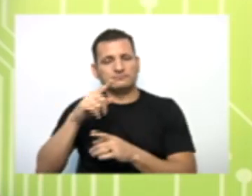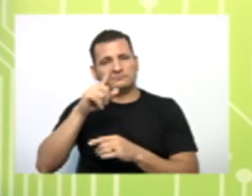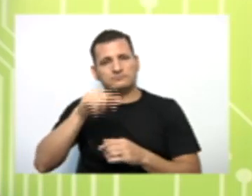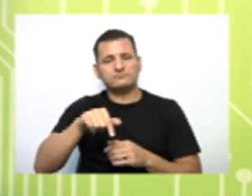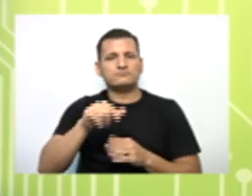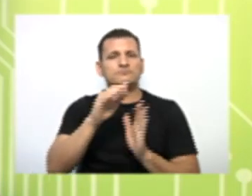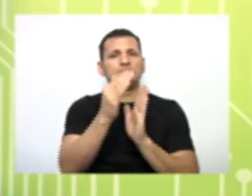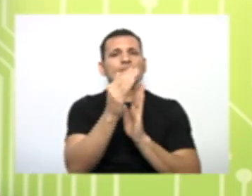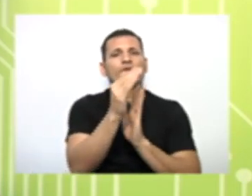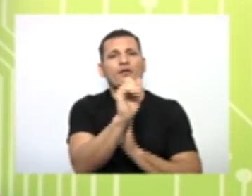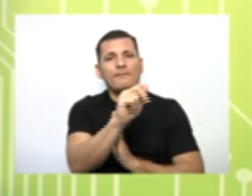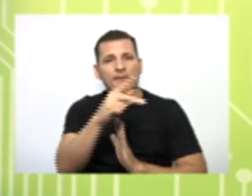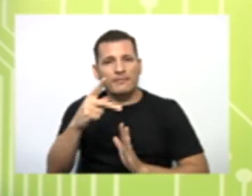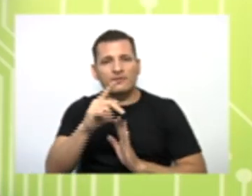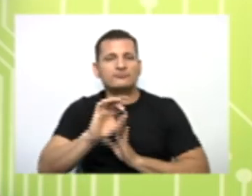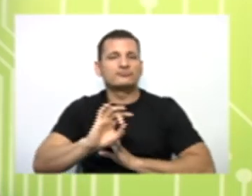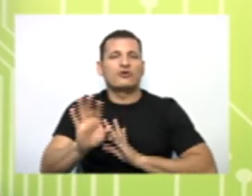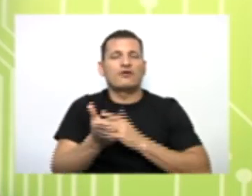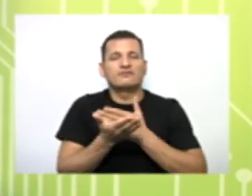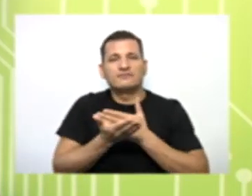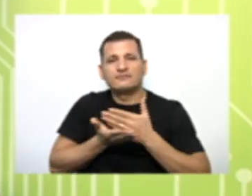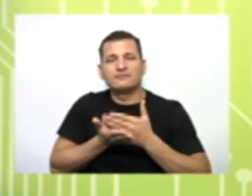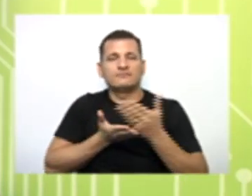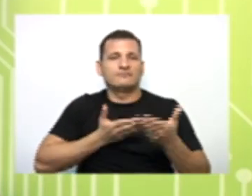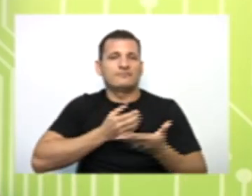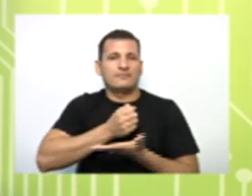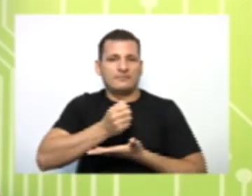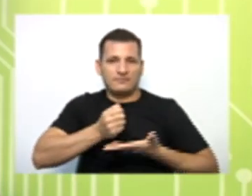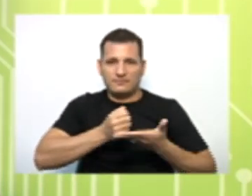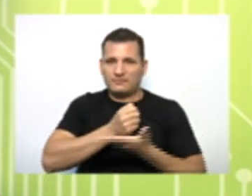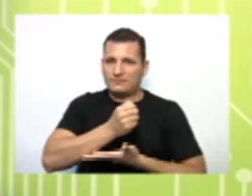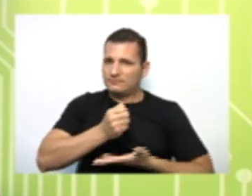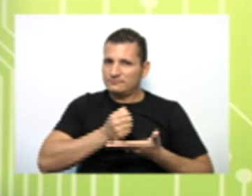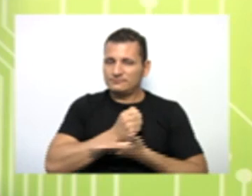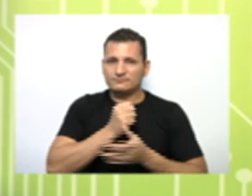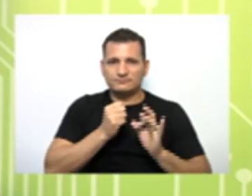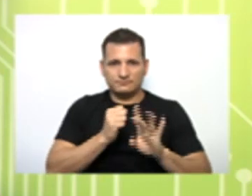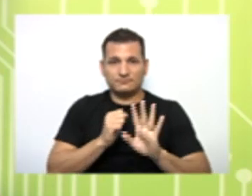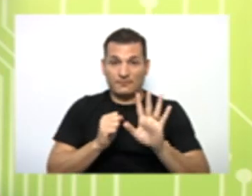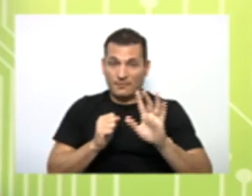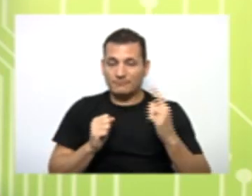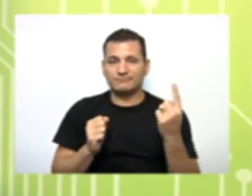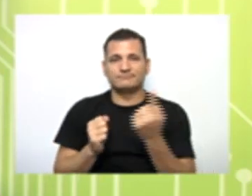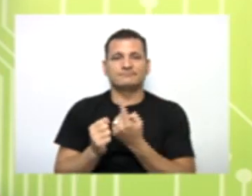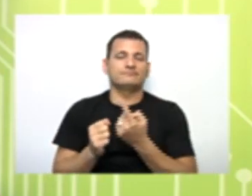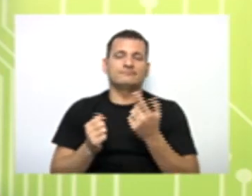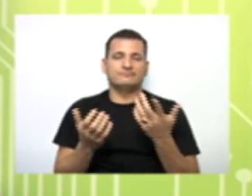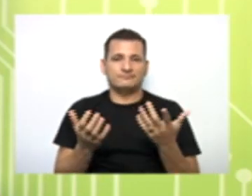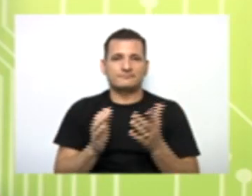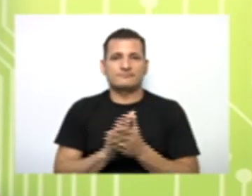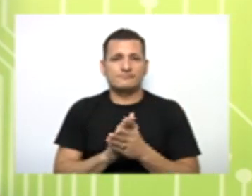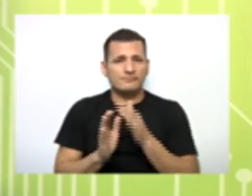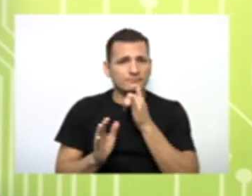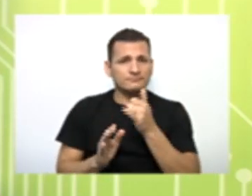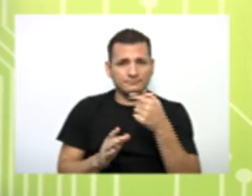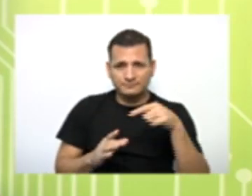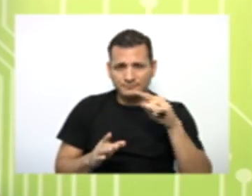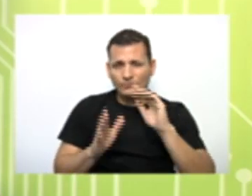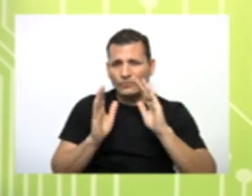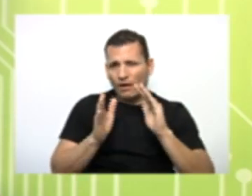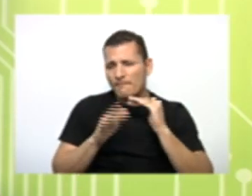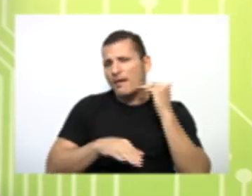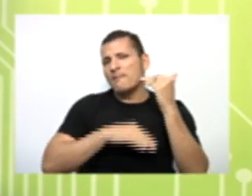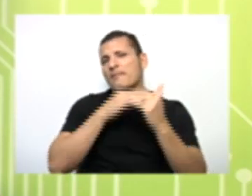para iniciantes, tá? Que é o nosso caso aqui. Então, quando vocês já estiverem mais